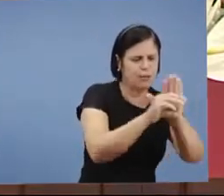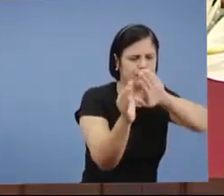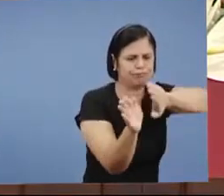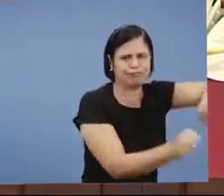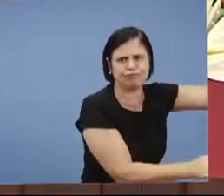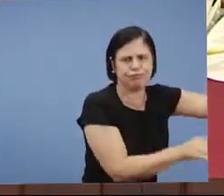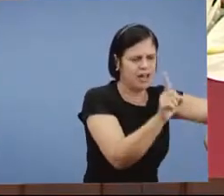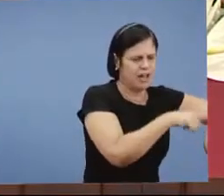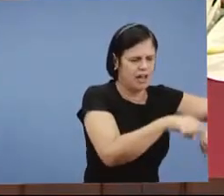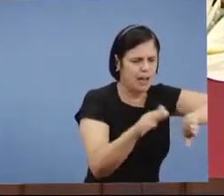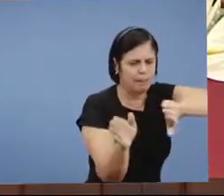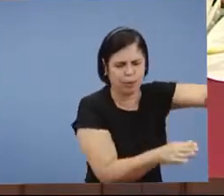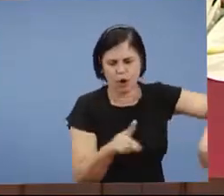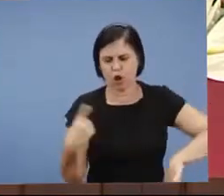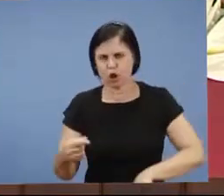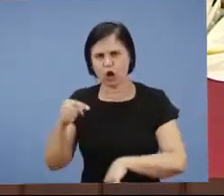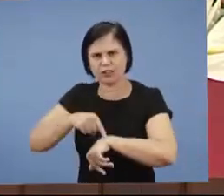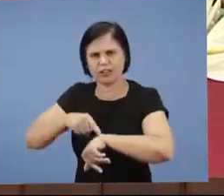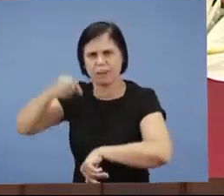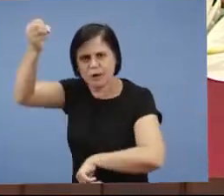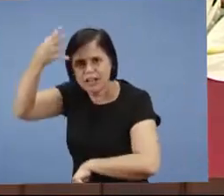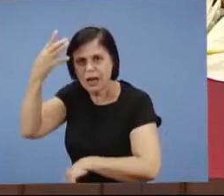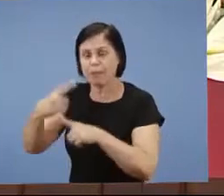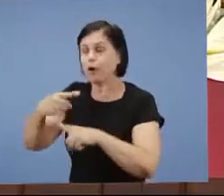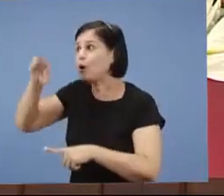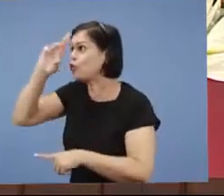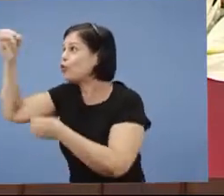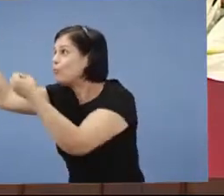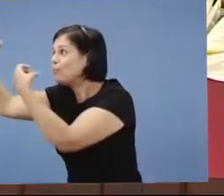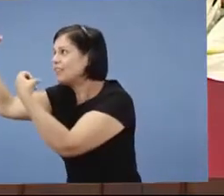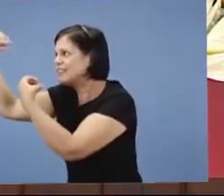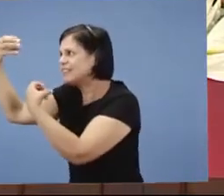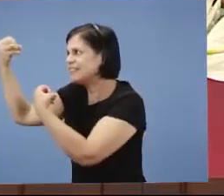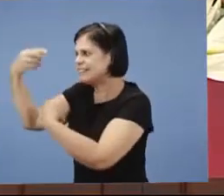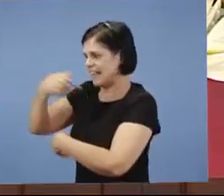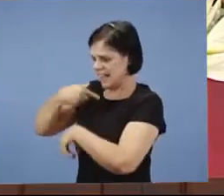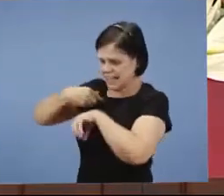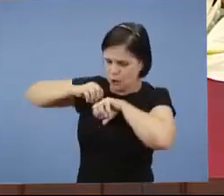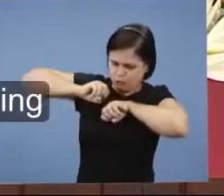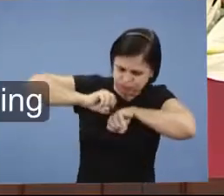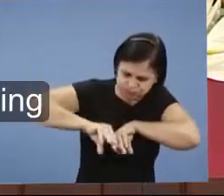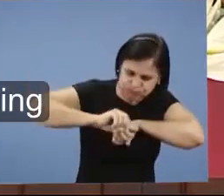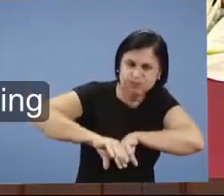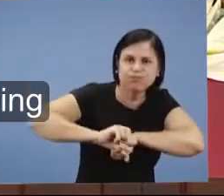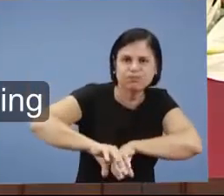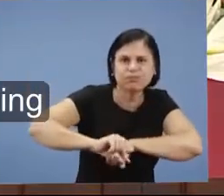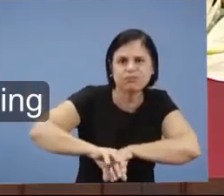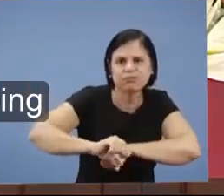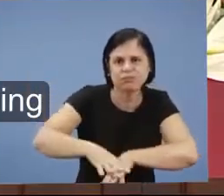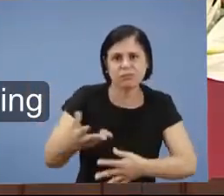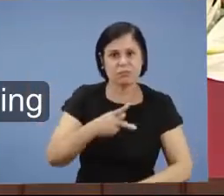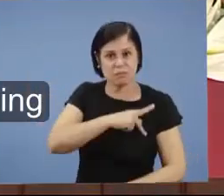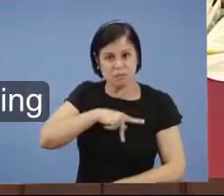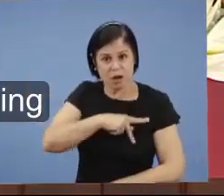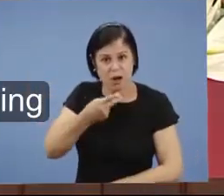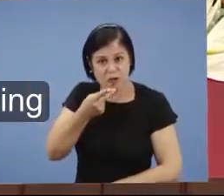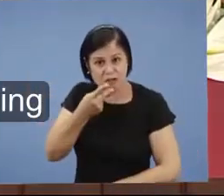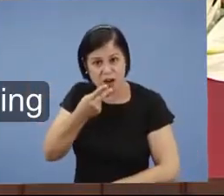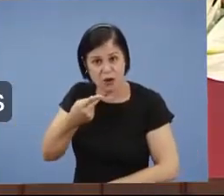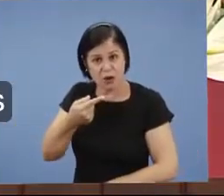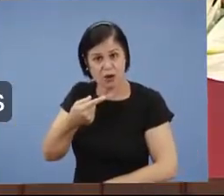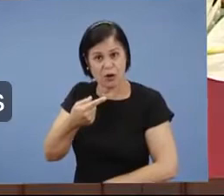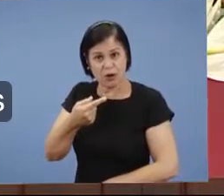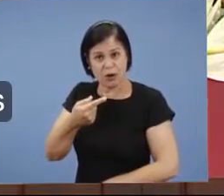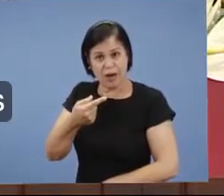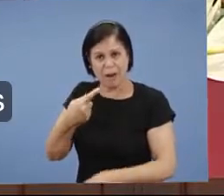não, aqui estamos na graça, porque o que eu recebi do Senhor, também vos ensinei. Paulo disse assim, não